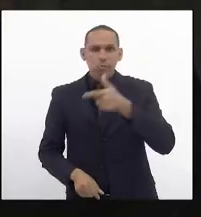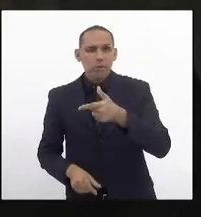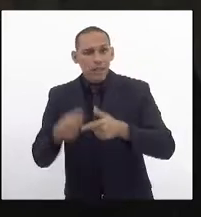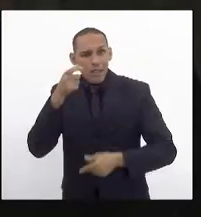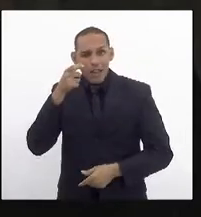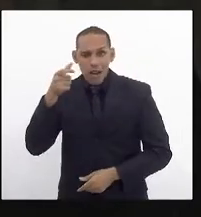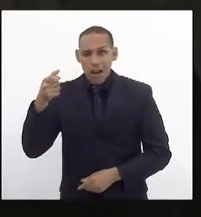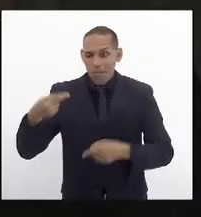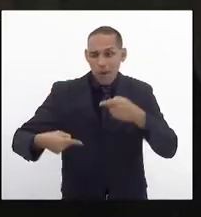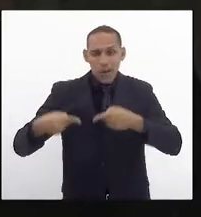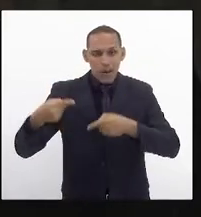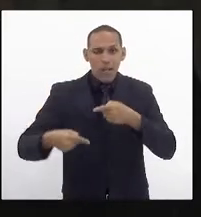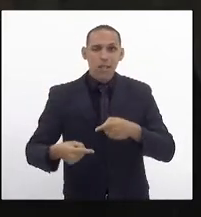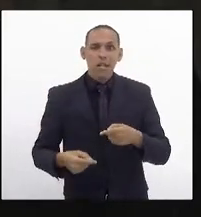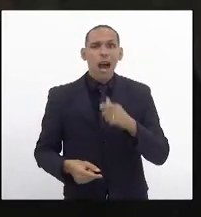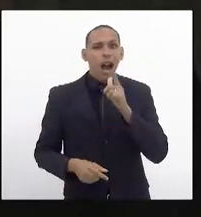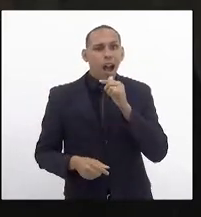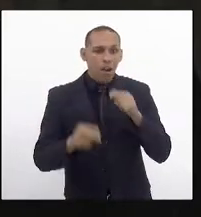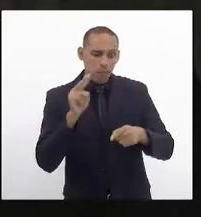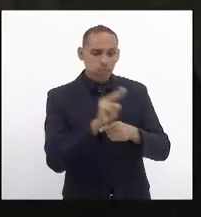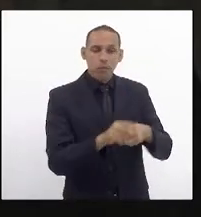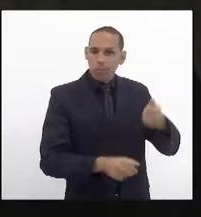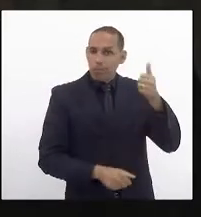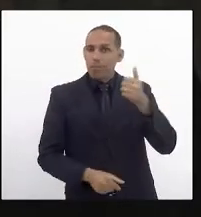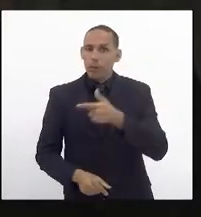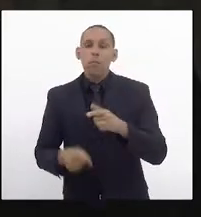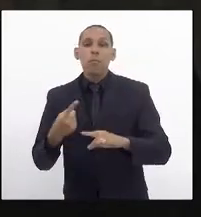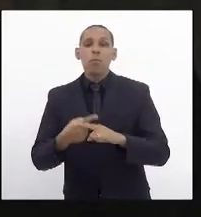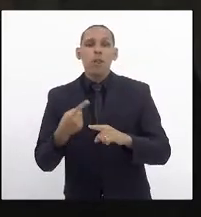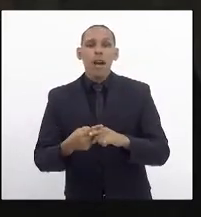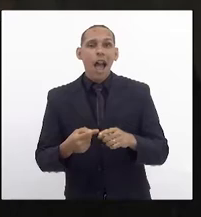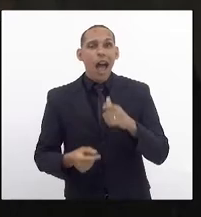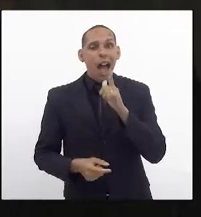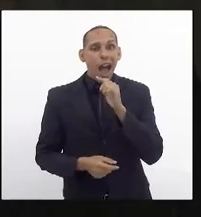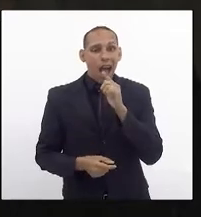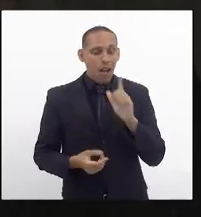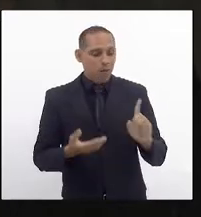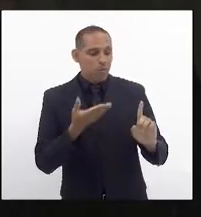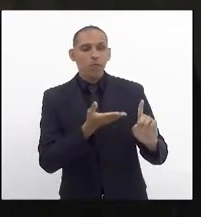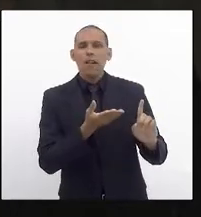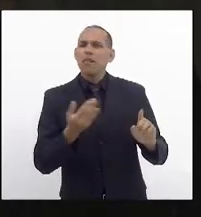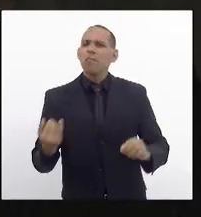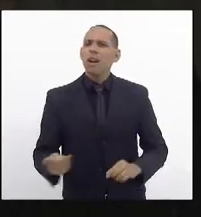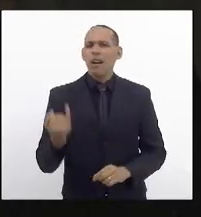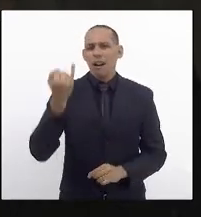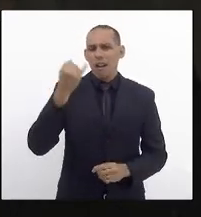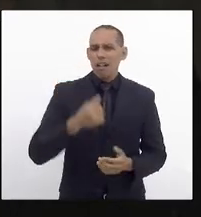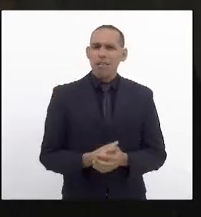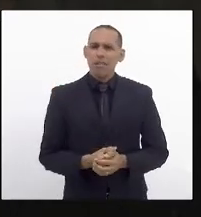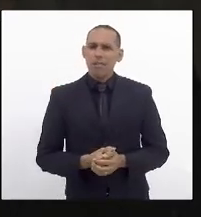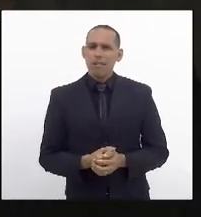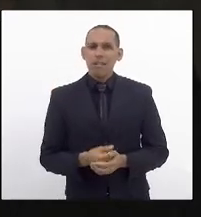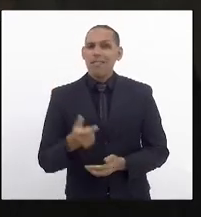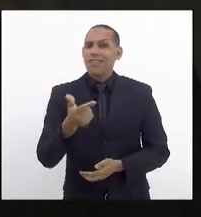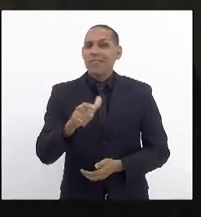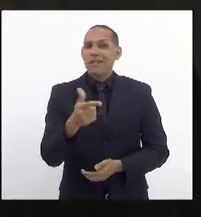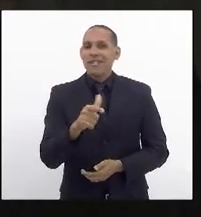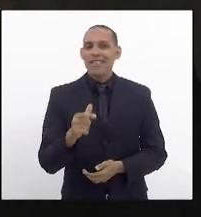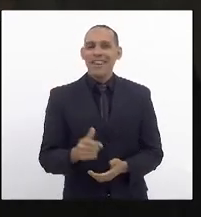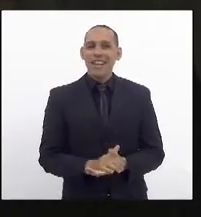políticos que nós estamos tratando de um bem é isso que ele ele não existe ninguém